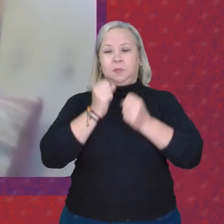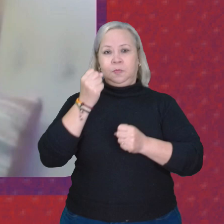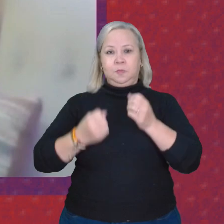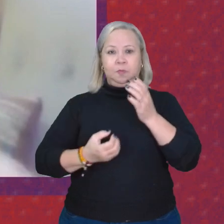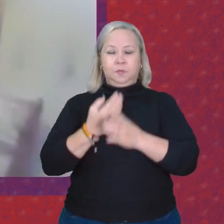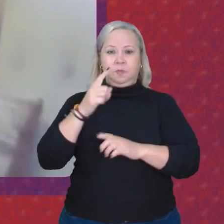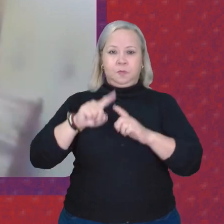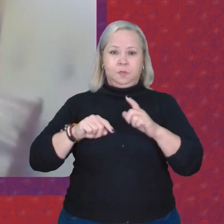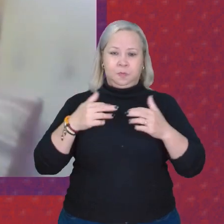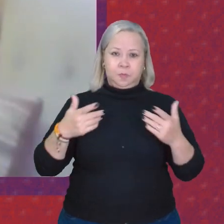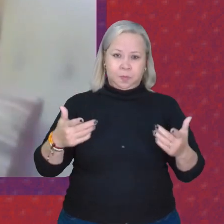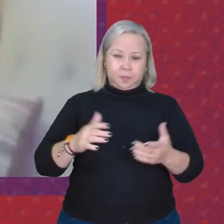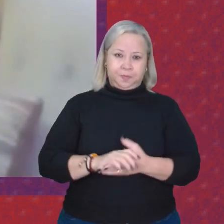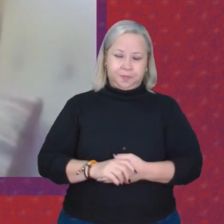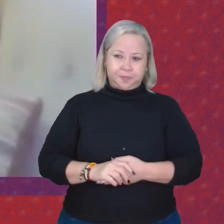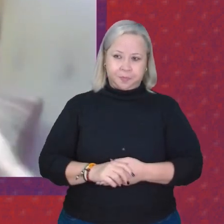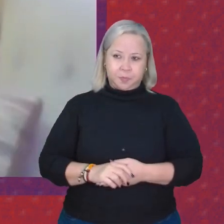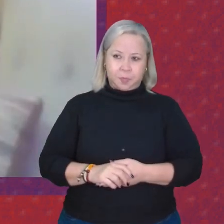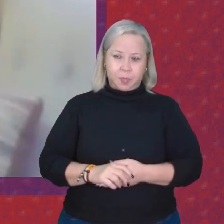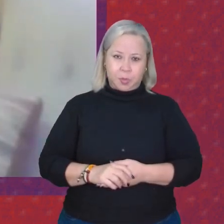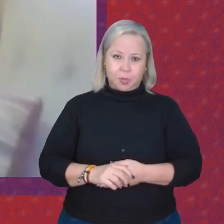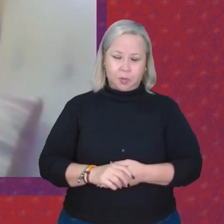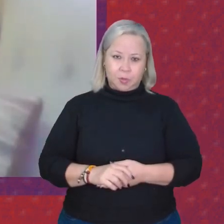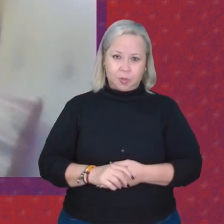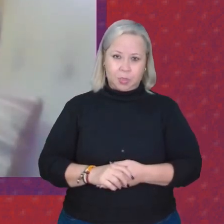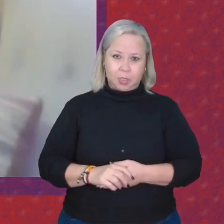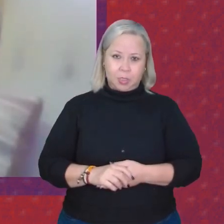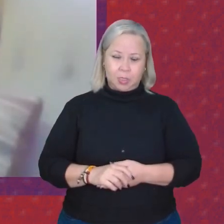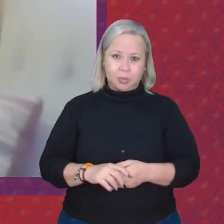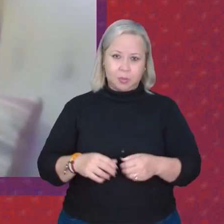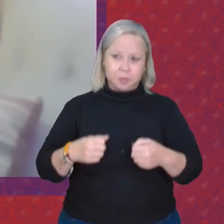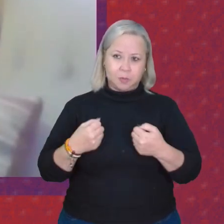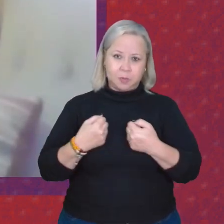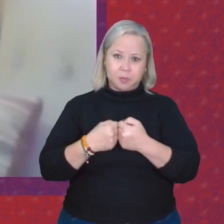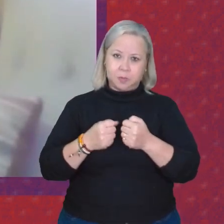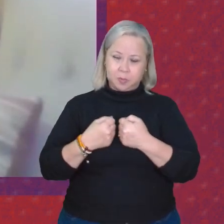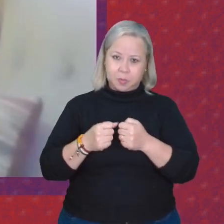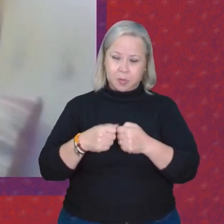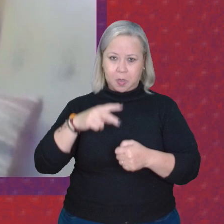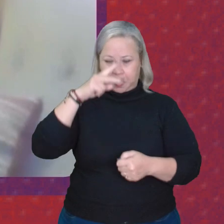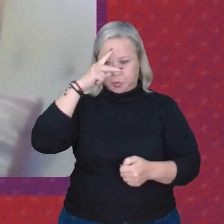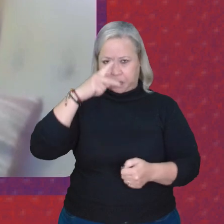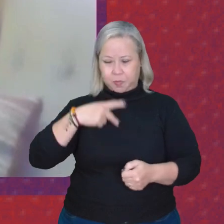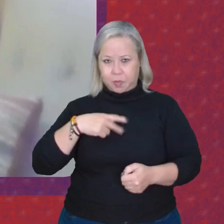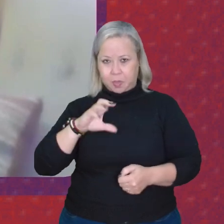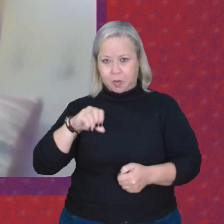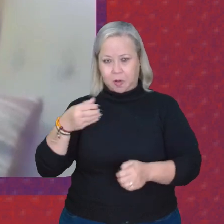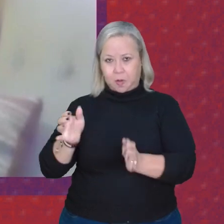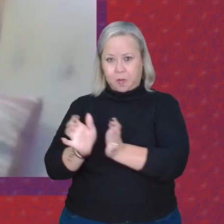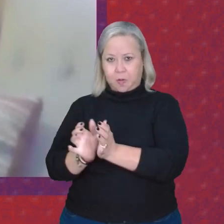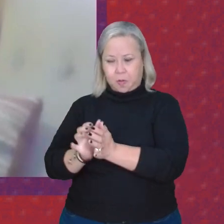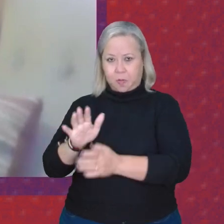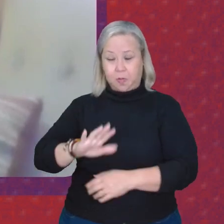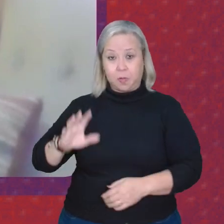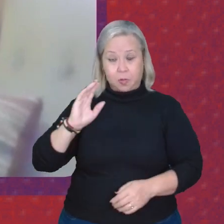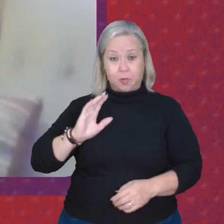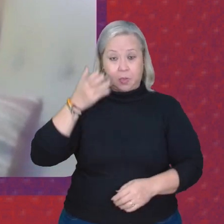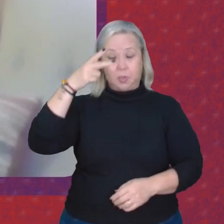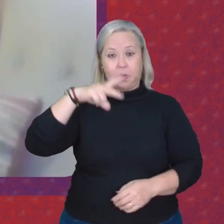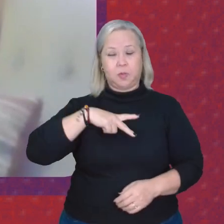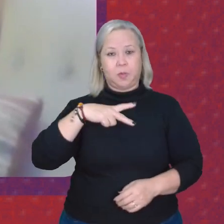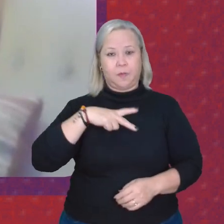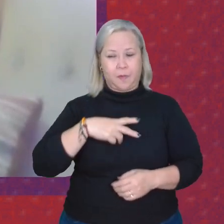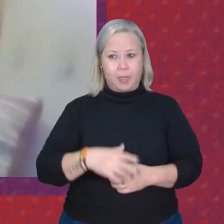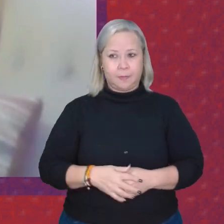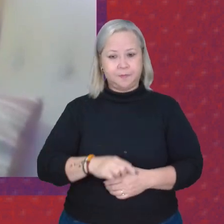produzir transporte individual ao invés de transporte coletivo. Essas são decisões privadas, e